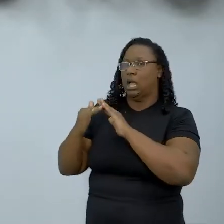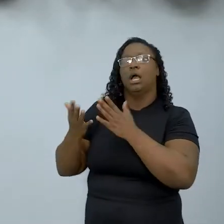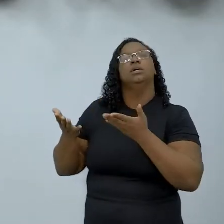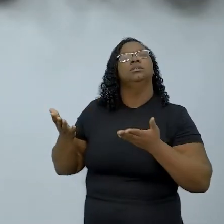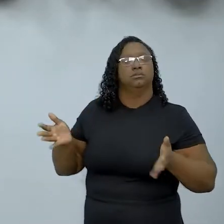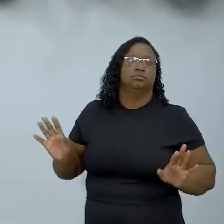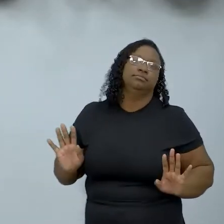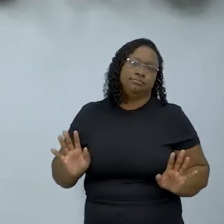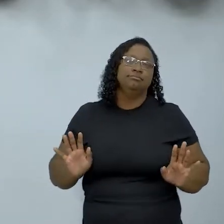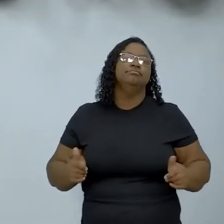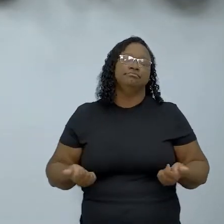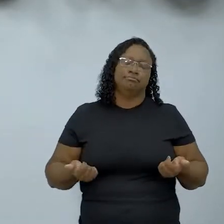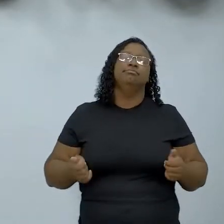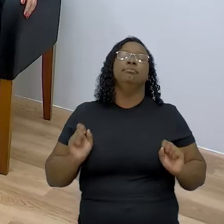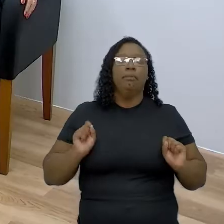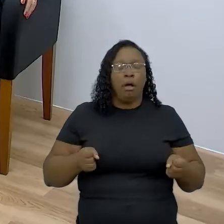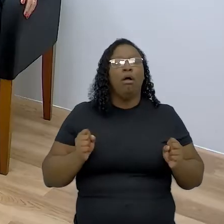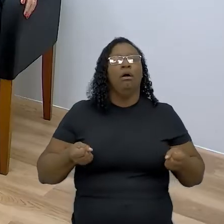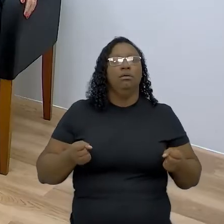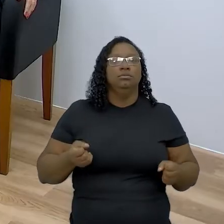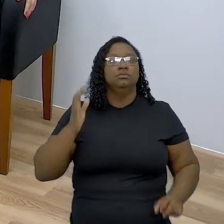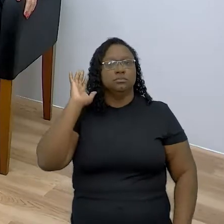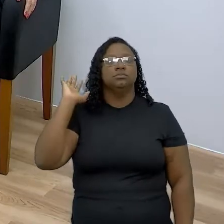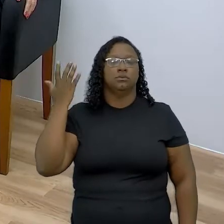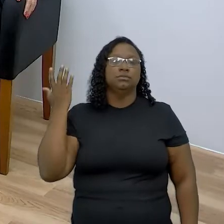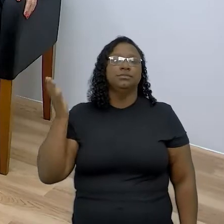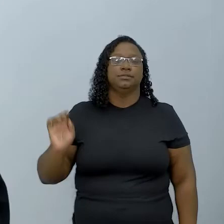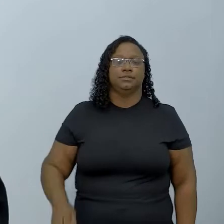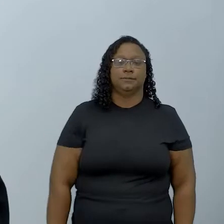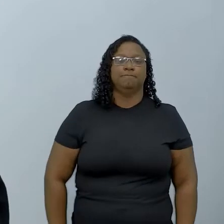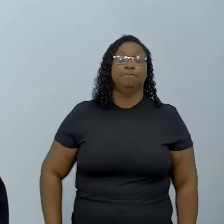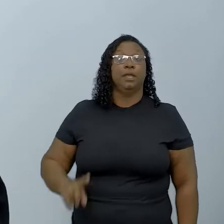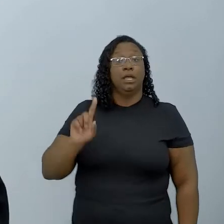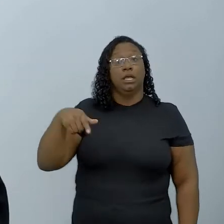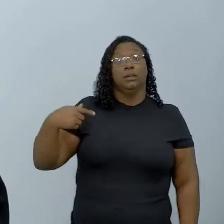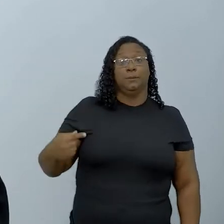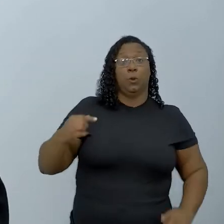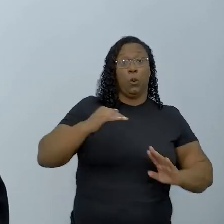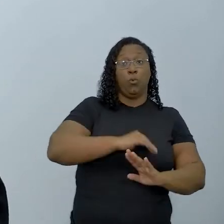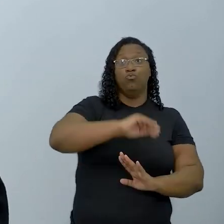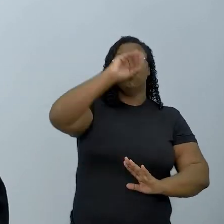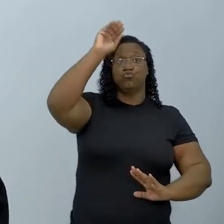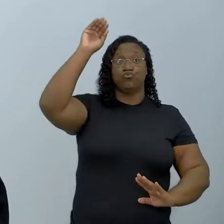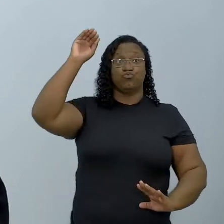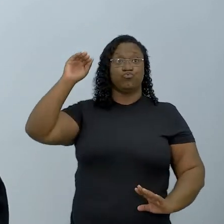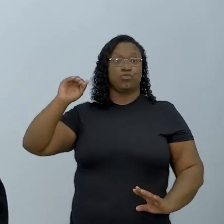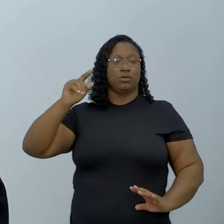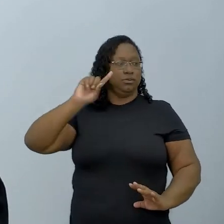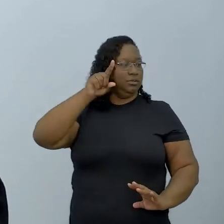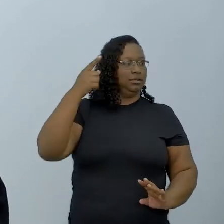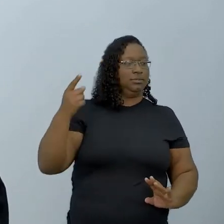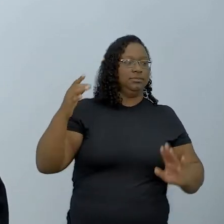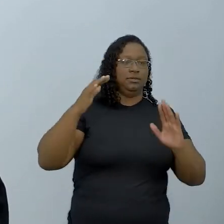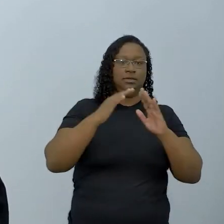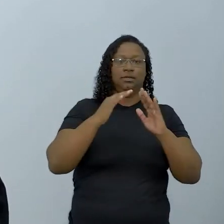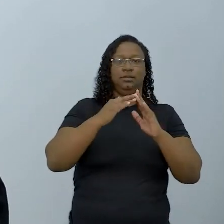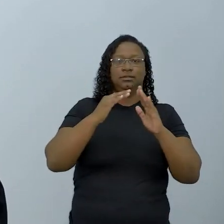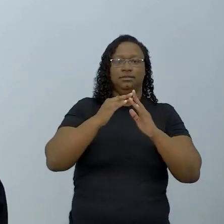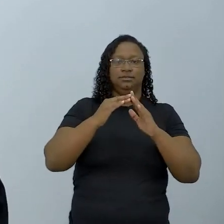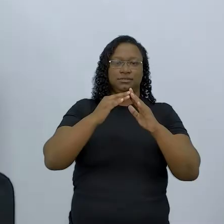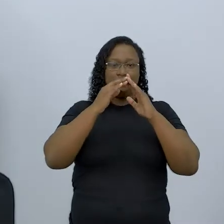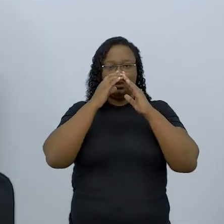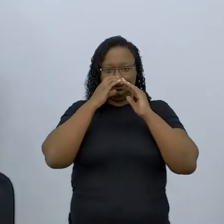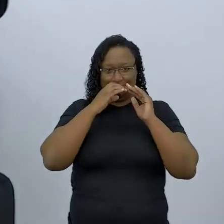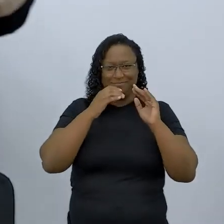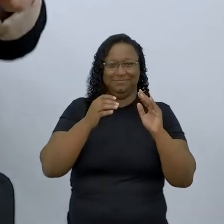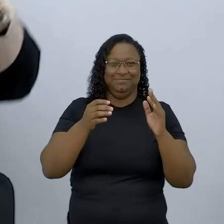em casa. Muito em casa, né, nesse pico, e depois ela foi pra casa da mãe dela, que a gente faz isso sempre, né. Vai